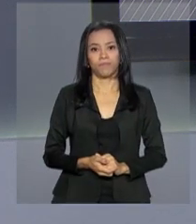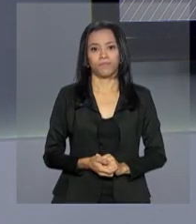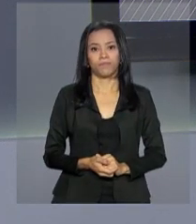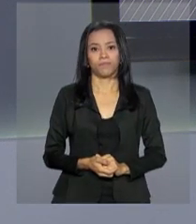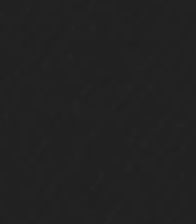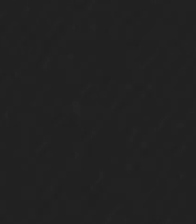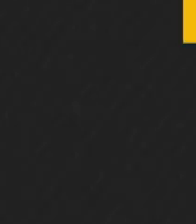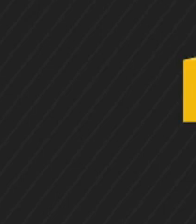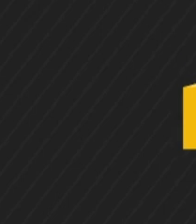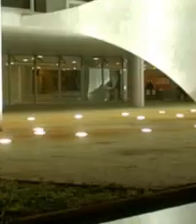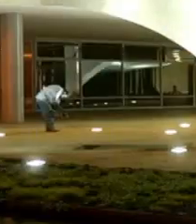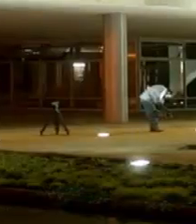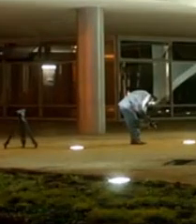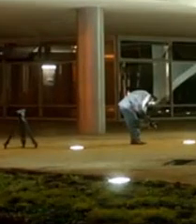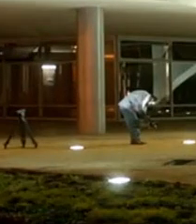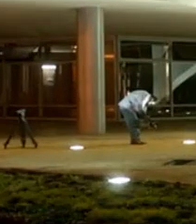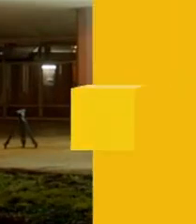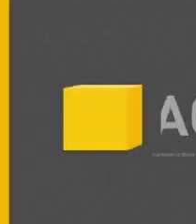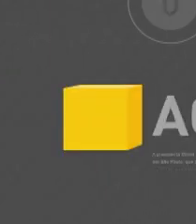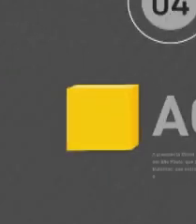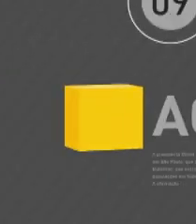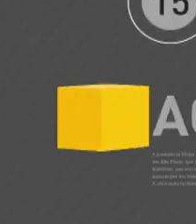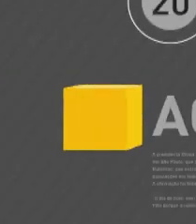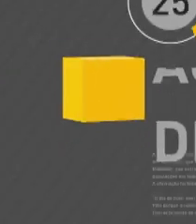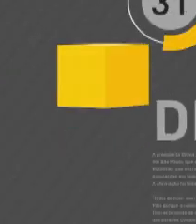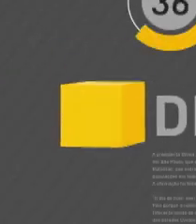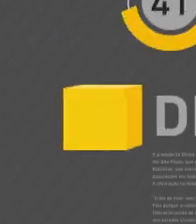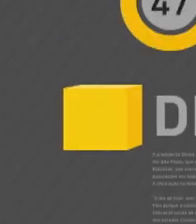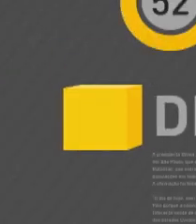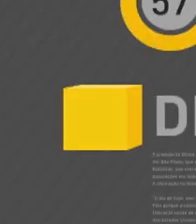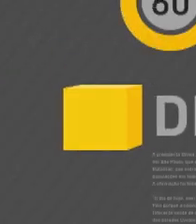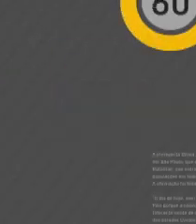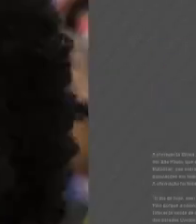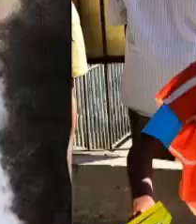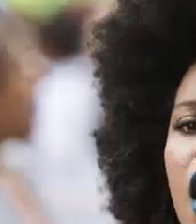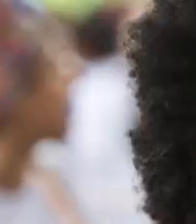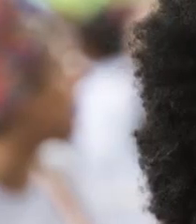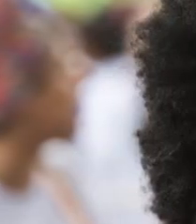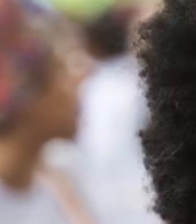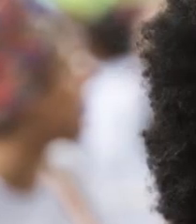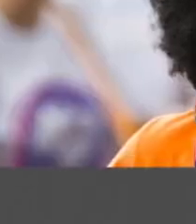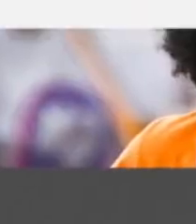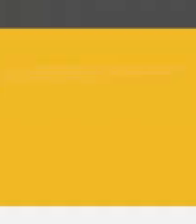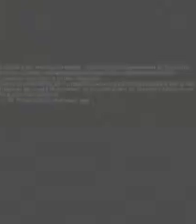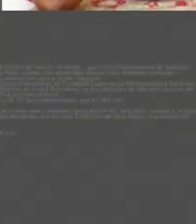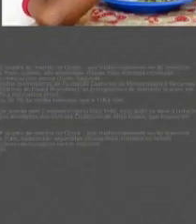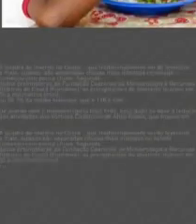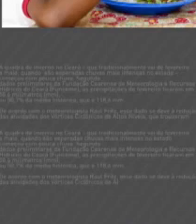We'll be right back.